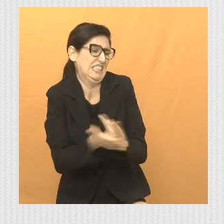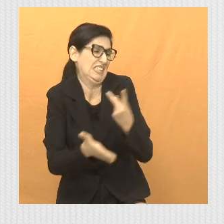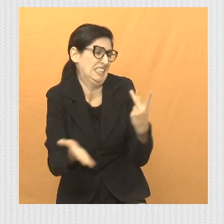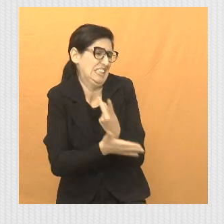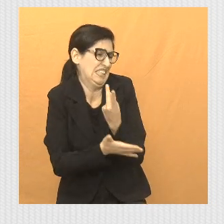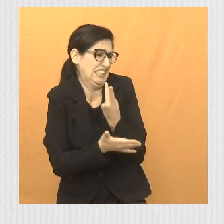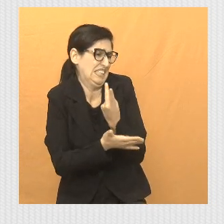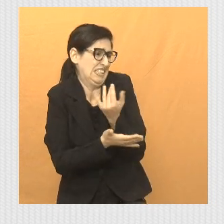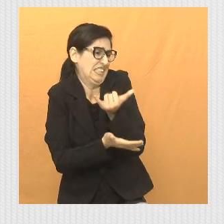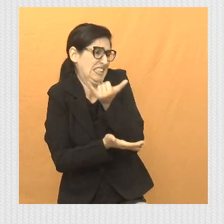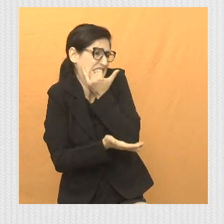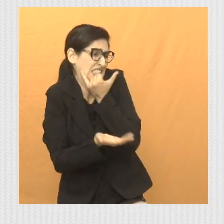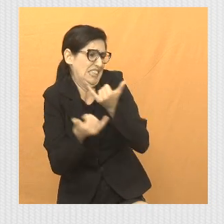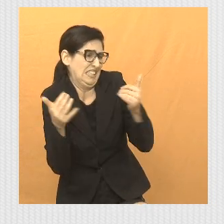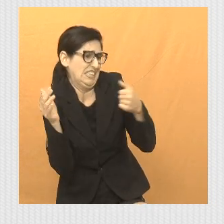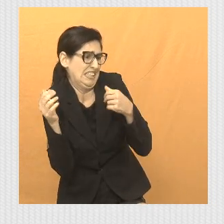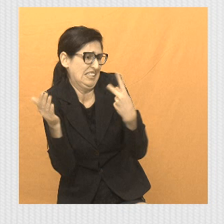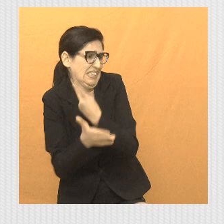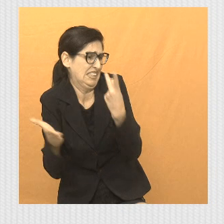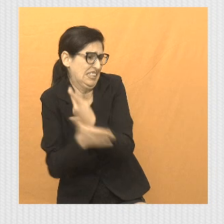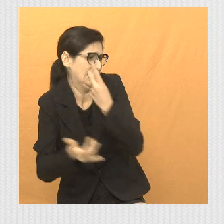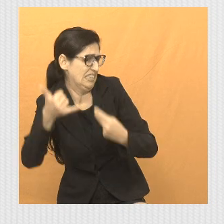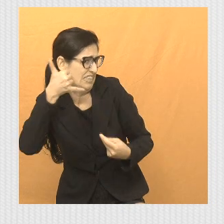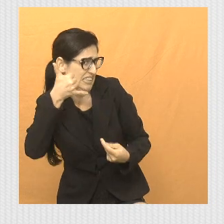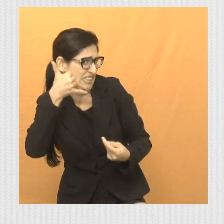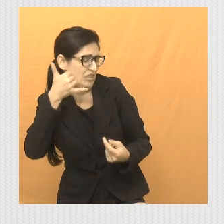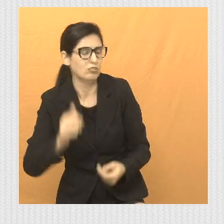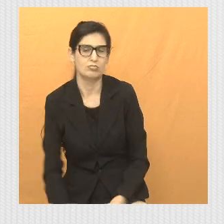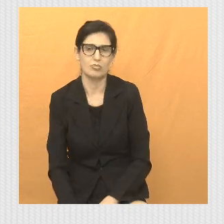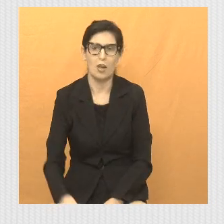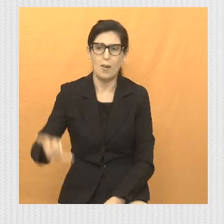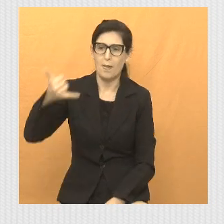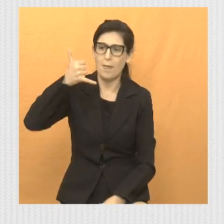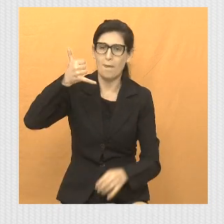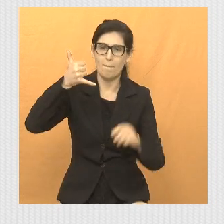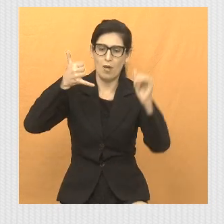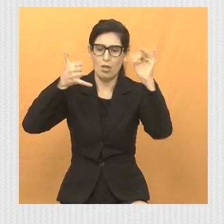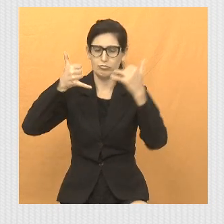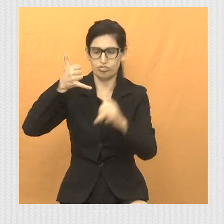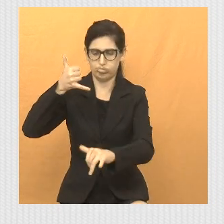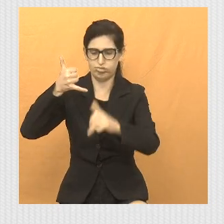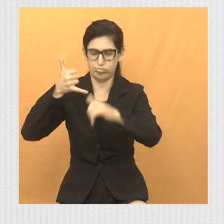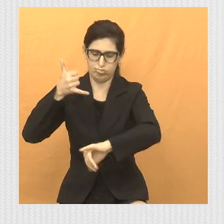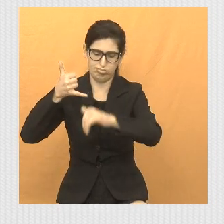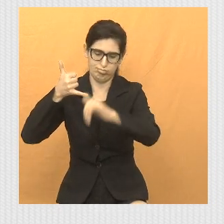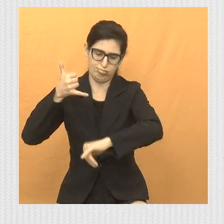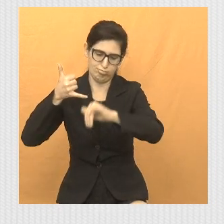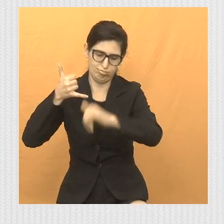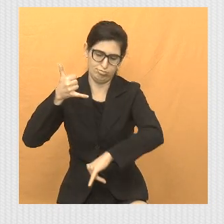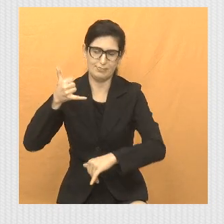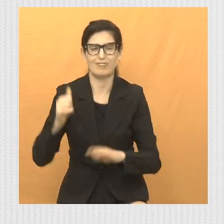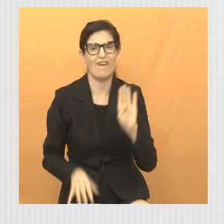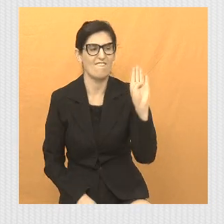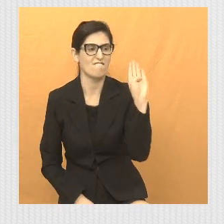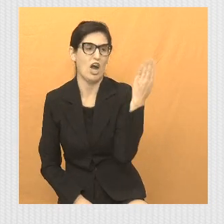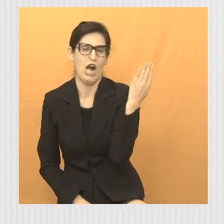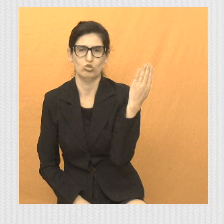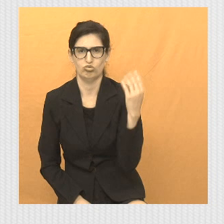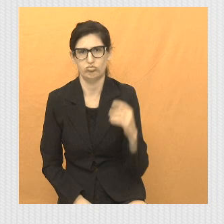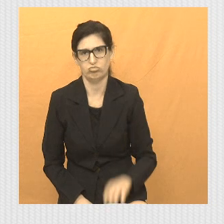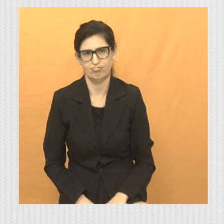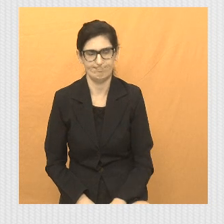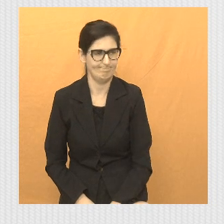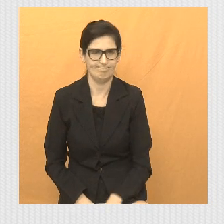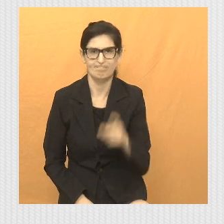de chamadas com queda de ligação, número de chamadas para informação e número de chamadas falsas,